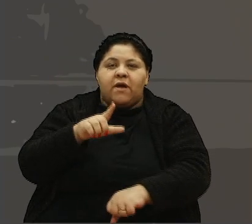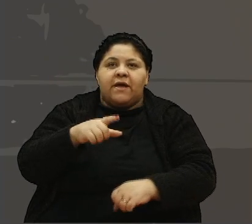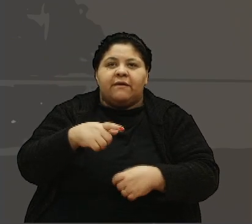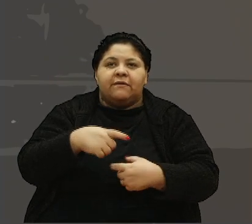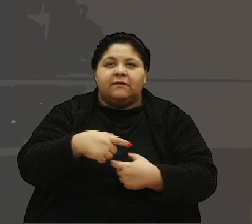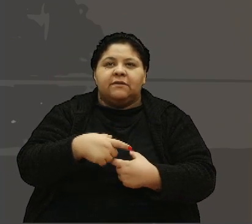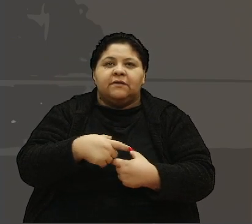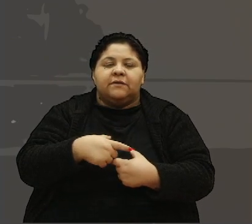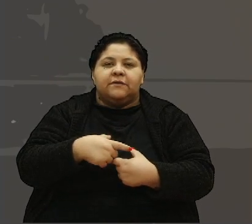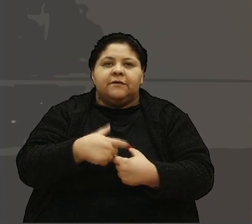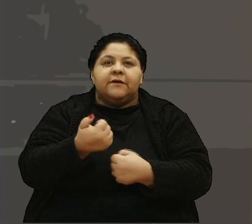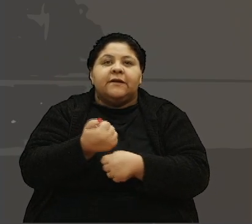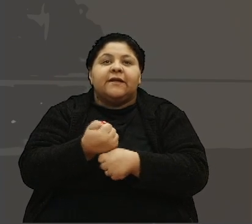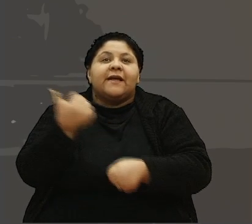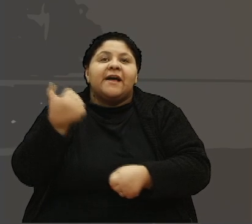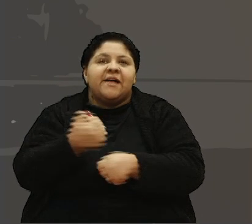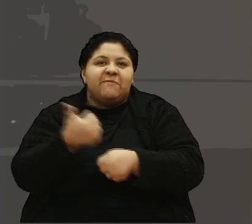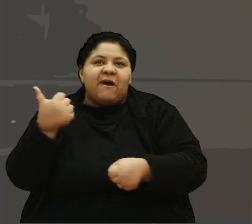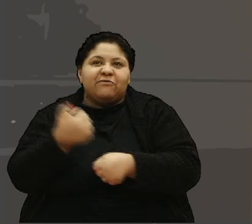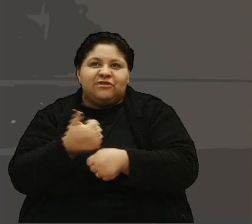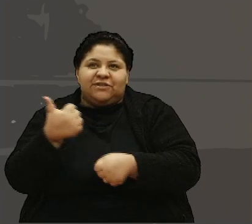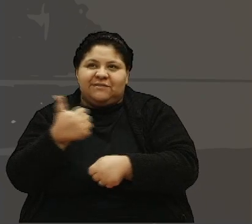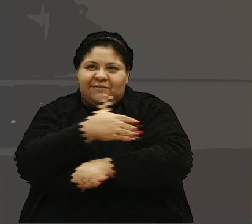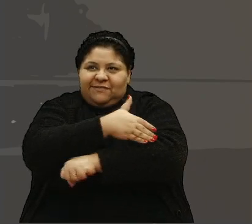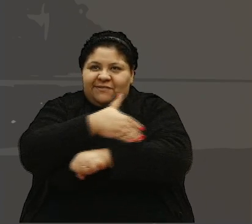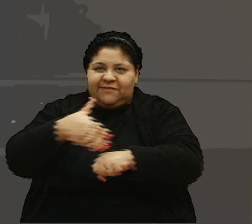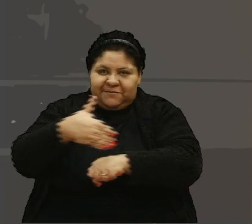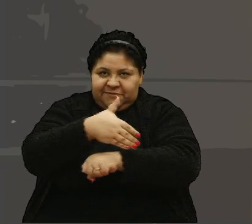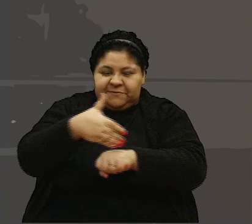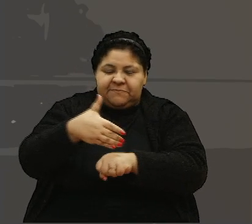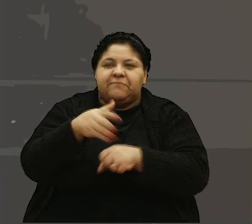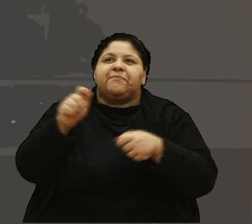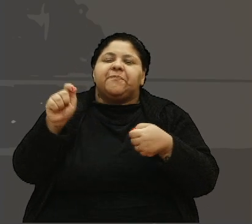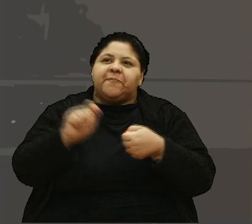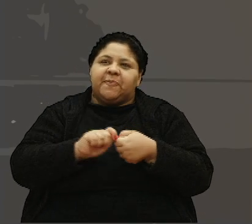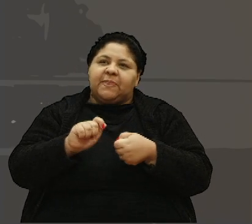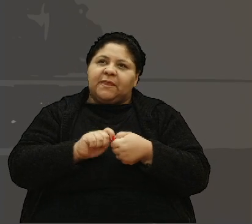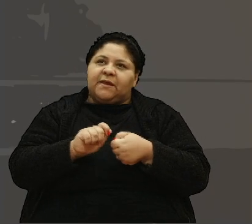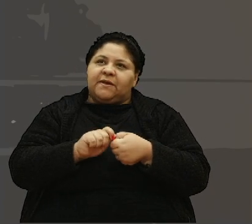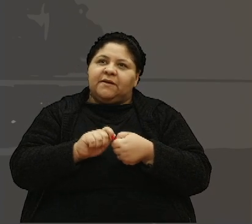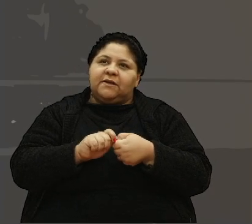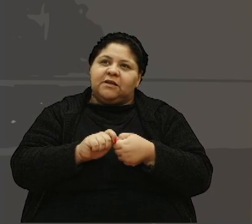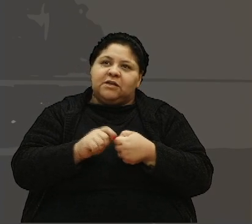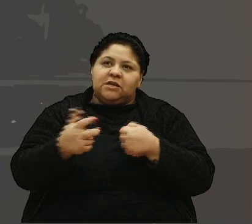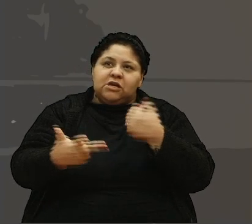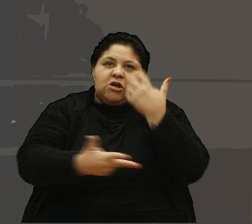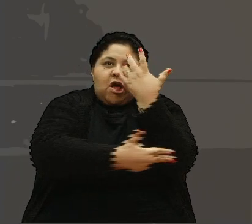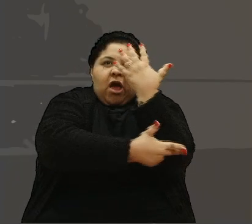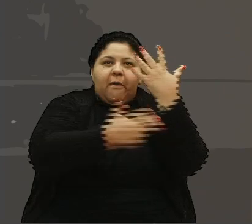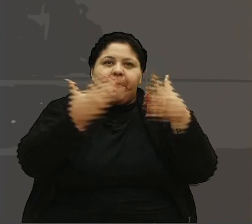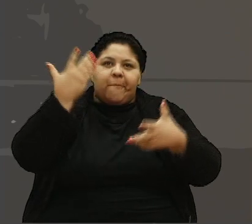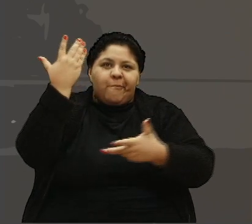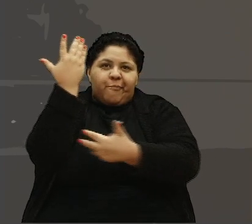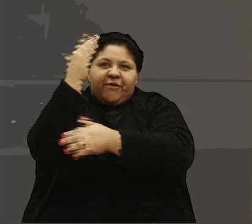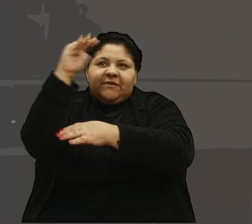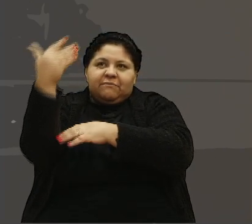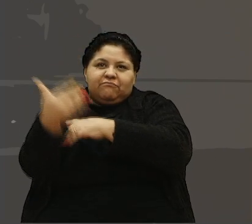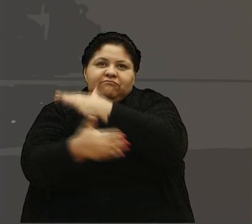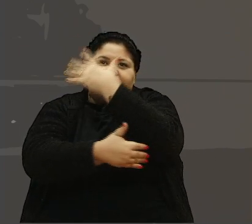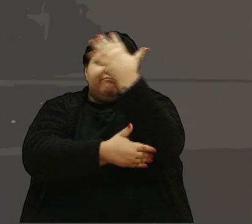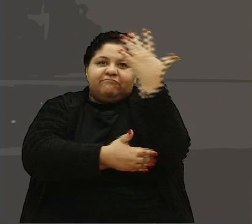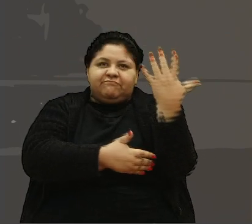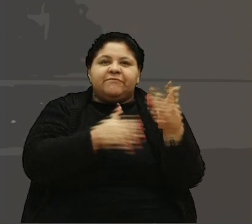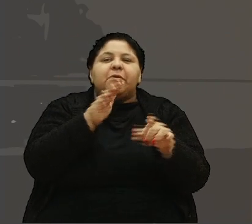a esquina com a Rua Antônio Prado, aonde que foi feita a poda de árvores,